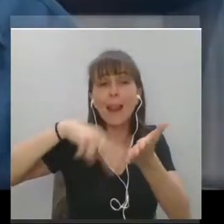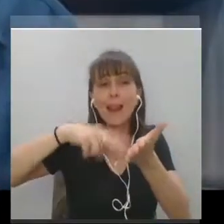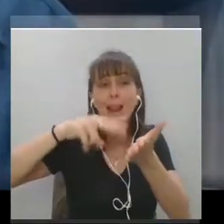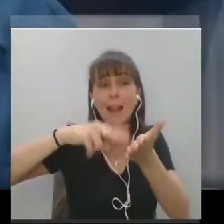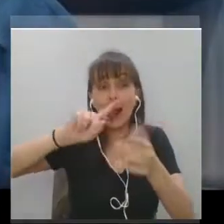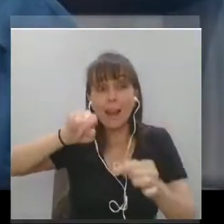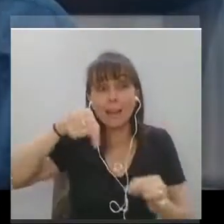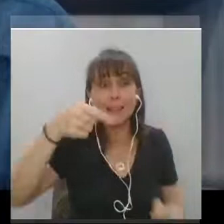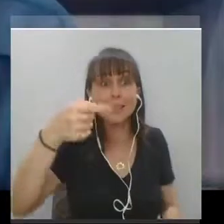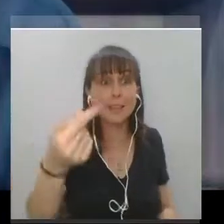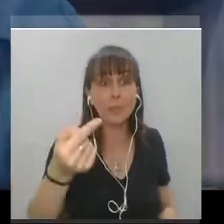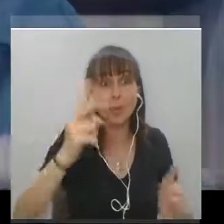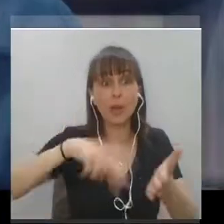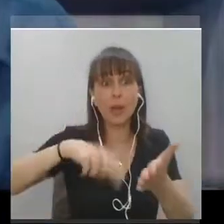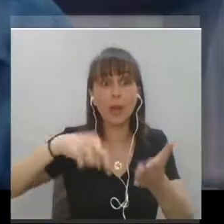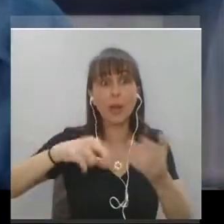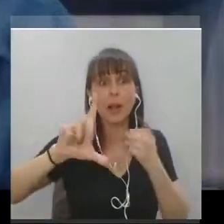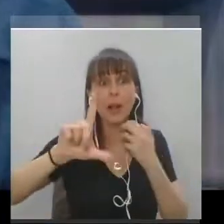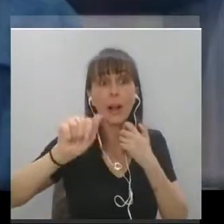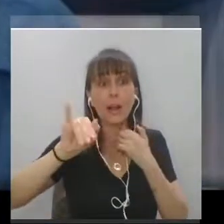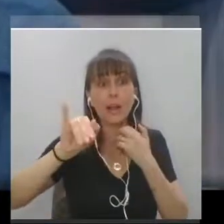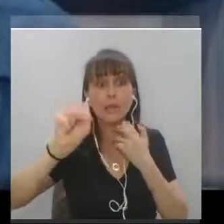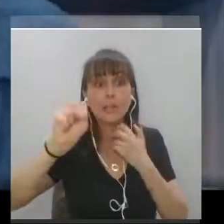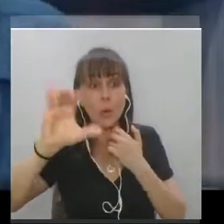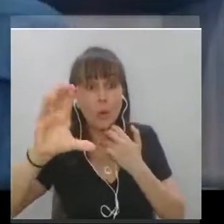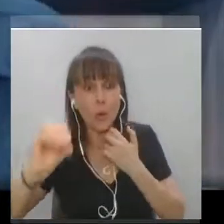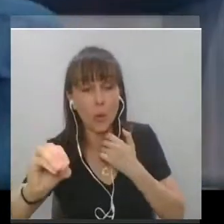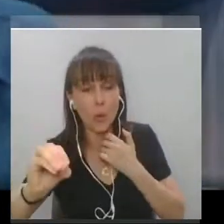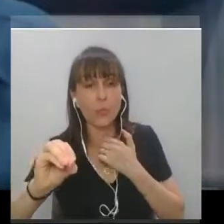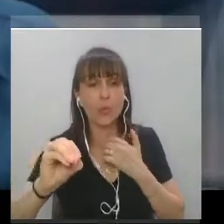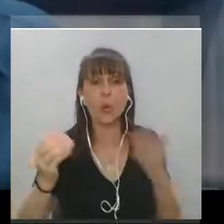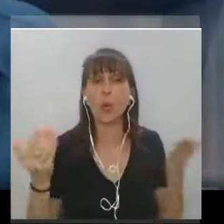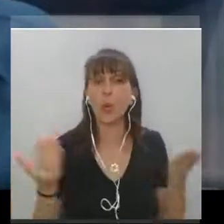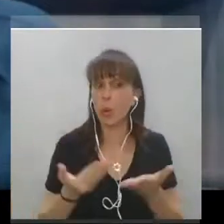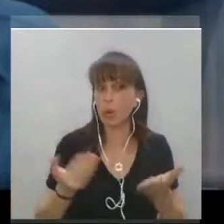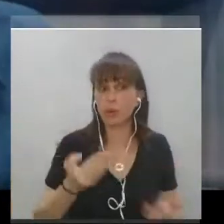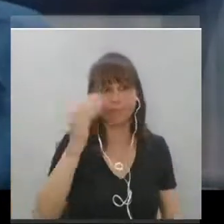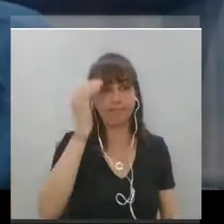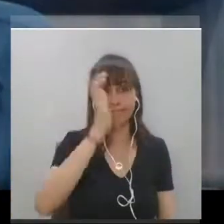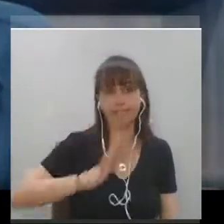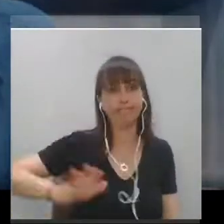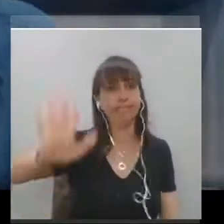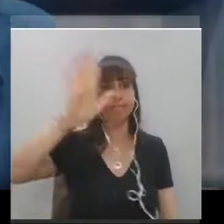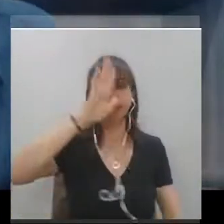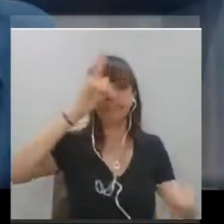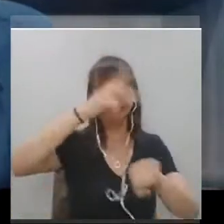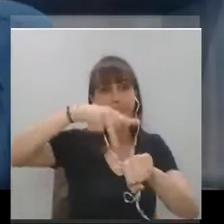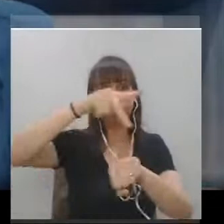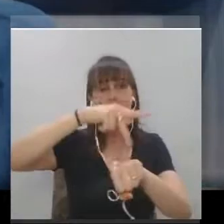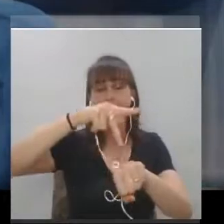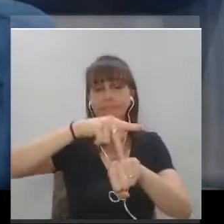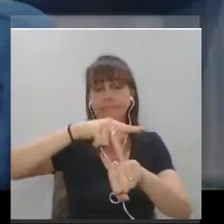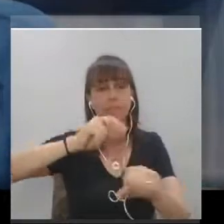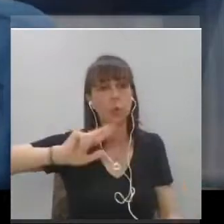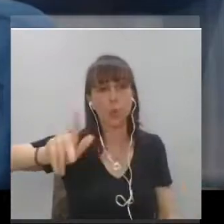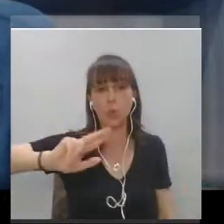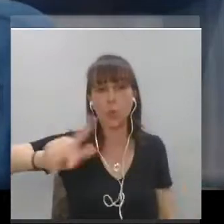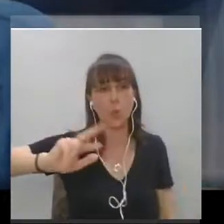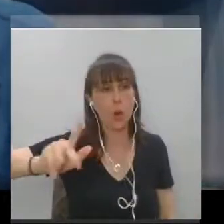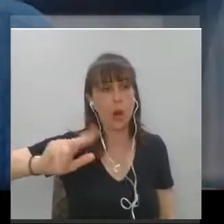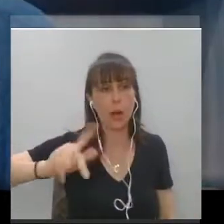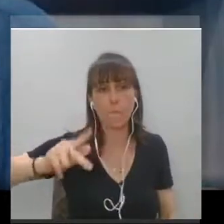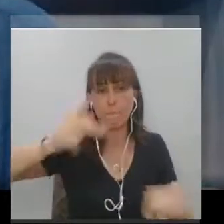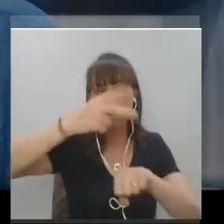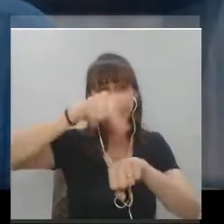primeira coisa, para quem não tem o costume de ler, né, o Brasil, infelizmente, não é um dos países que gostam mais de ler livro, né,